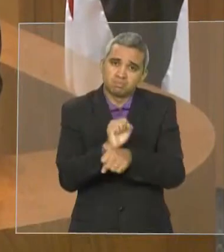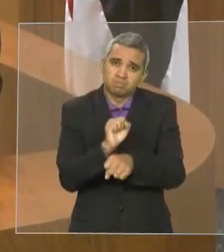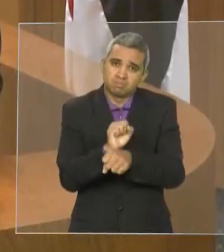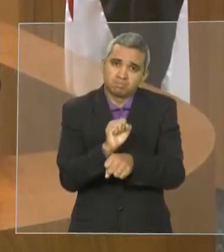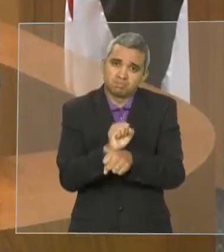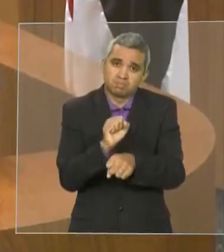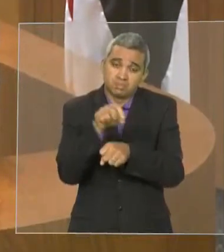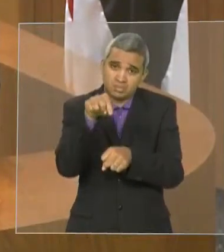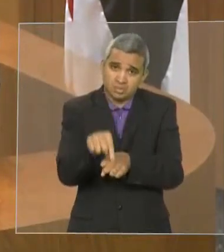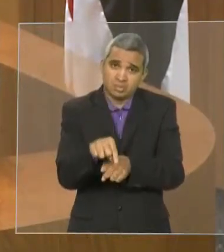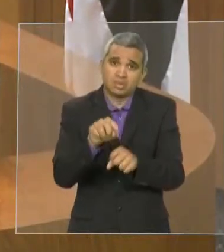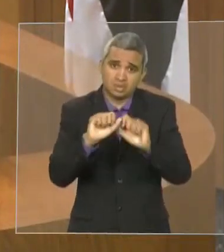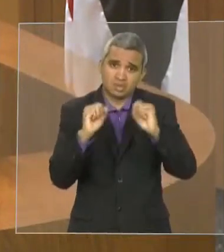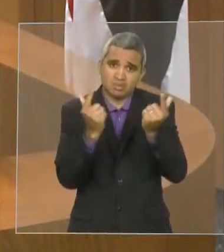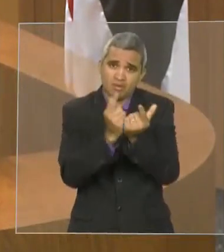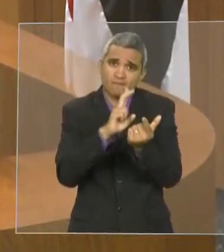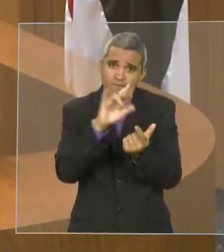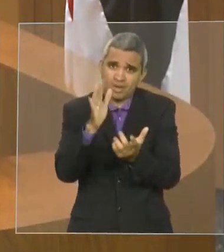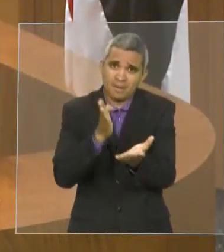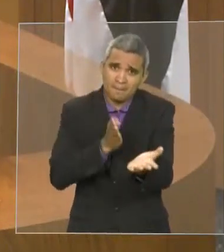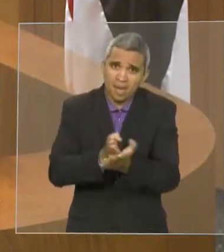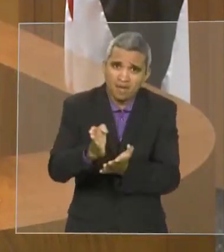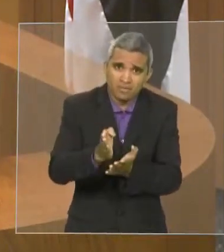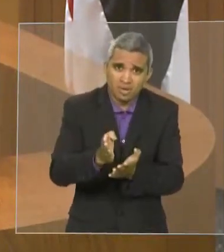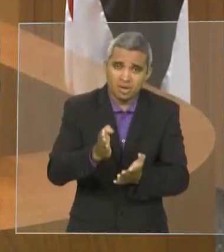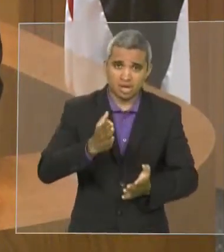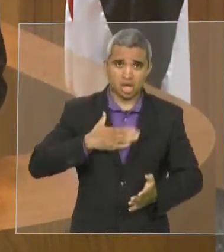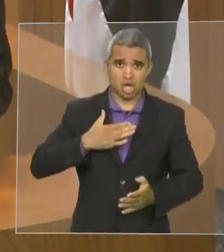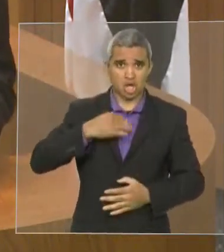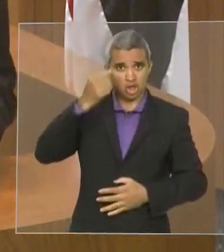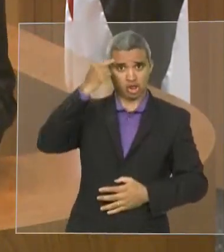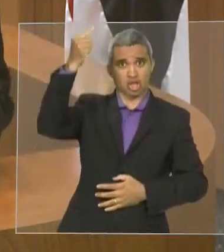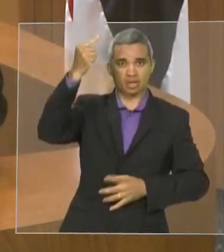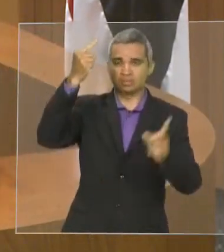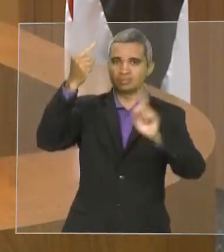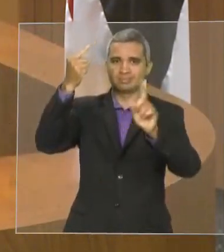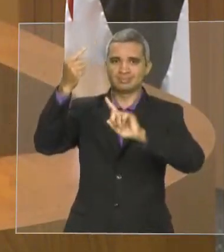aprovará essa emenda que não é minha, mas pertence às empresas do Estado do Maranhão.